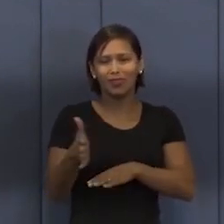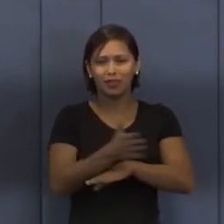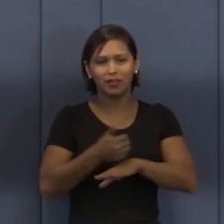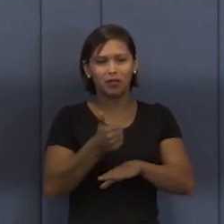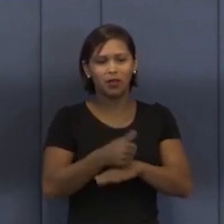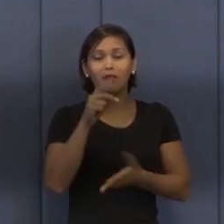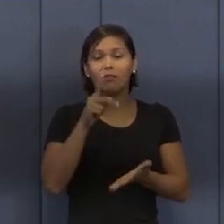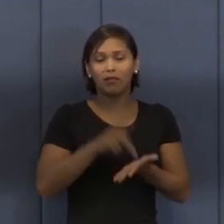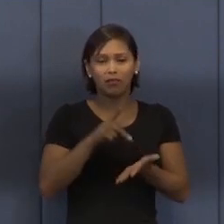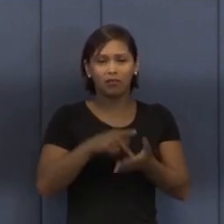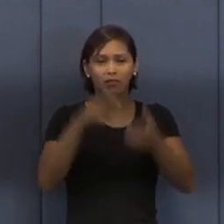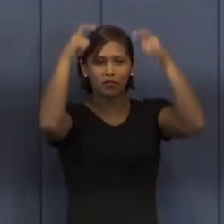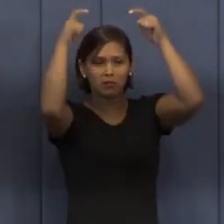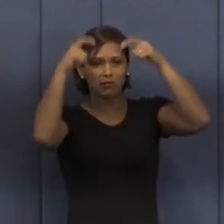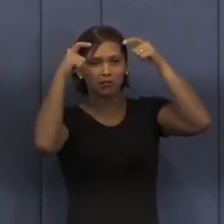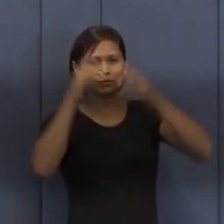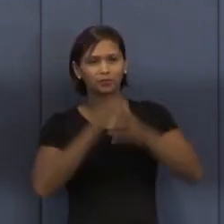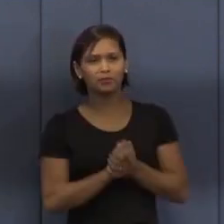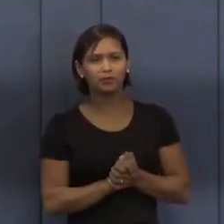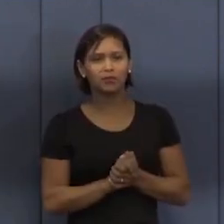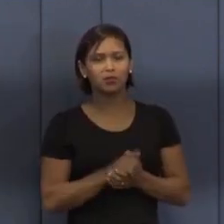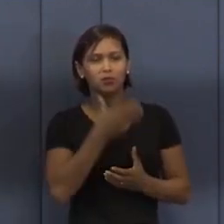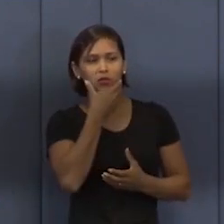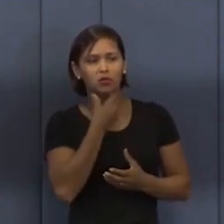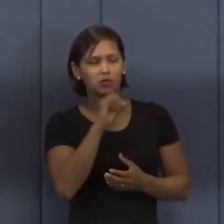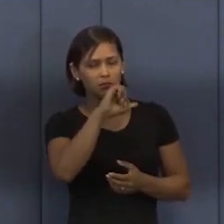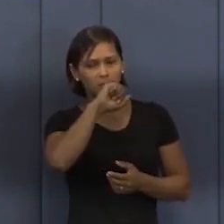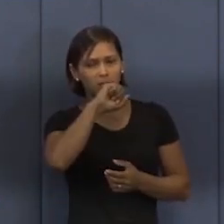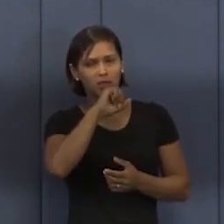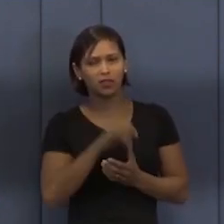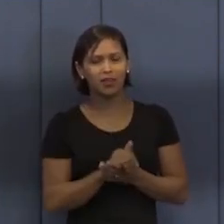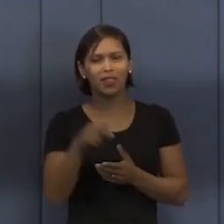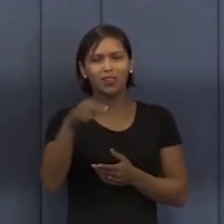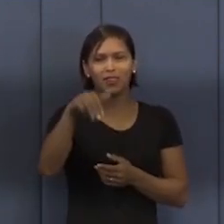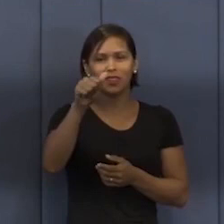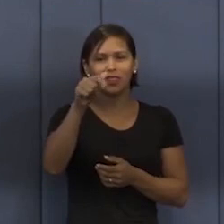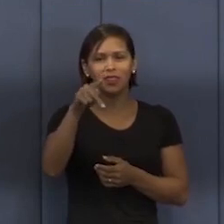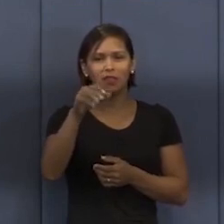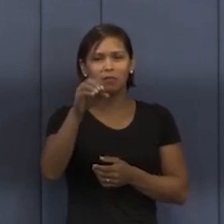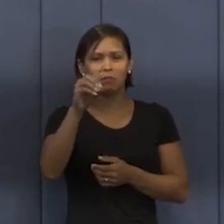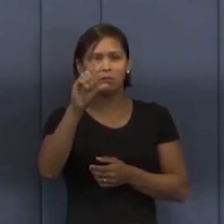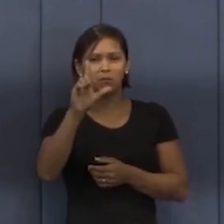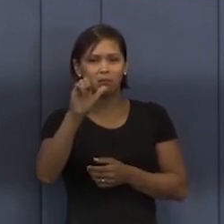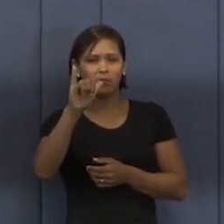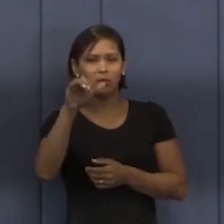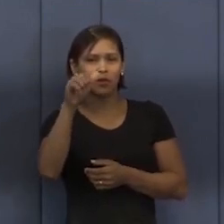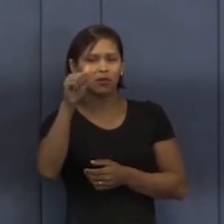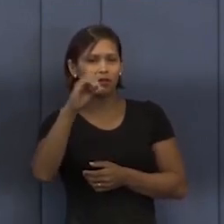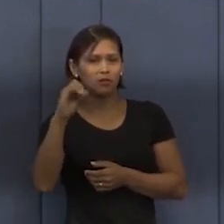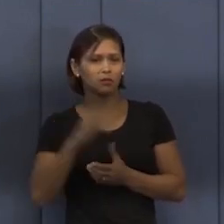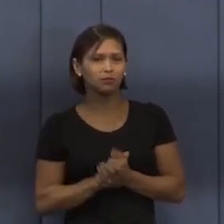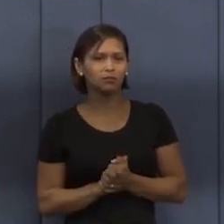de nacionalista, ele é imperialista. Um dos pais do imperialismo se chama Napoleão